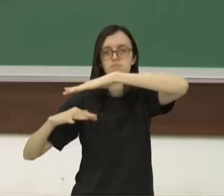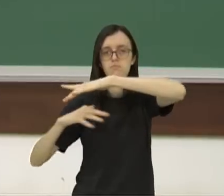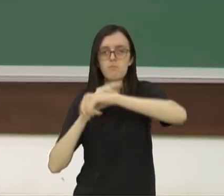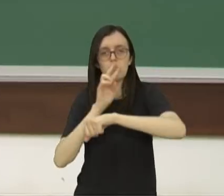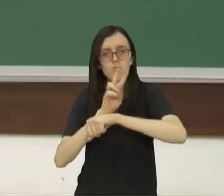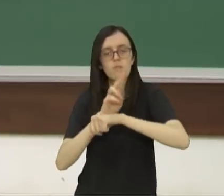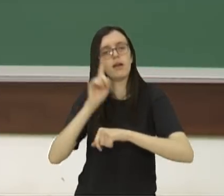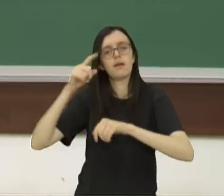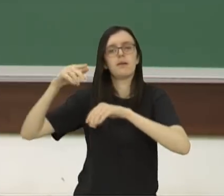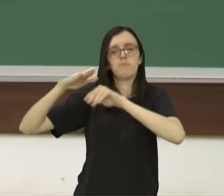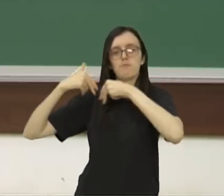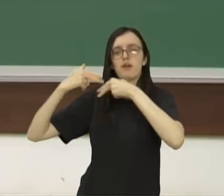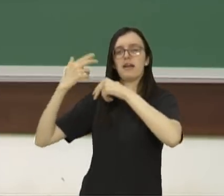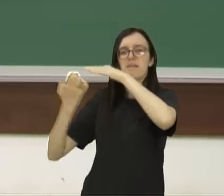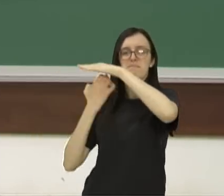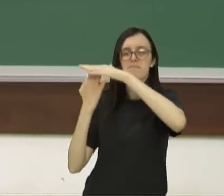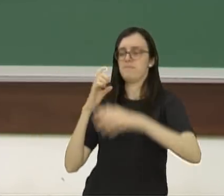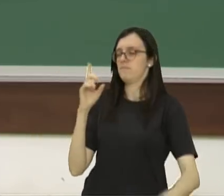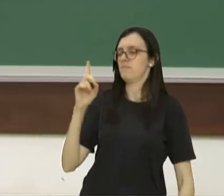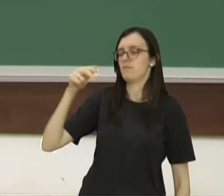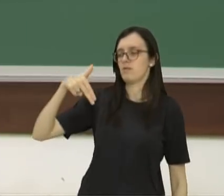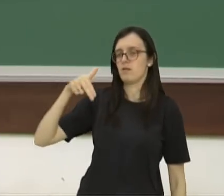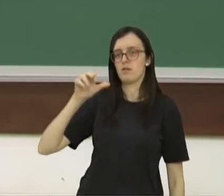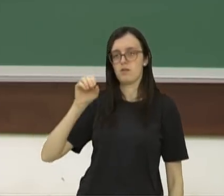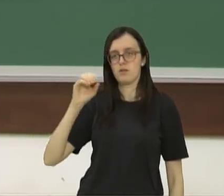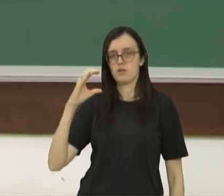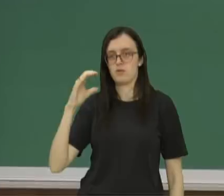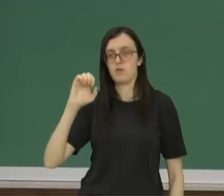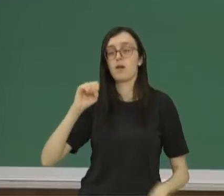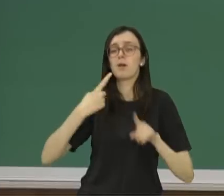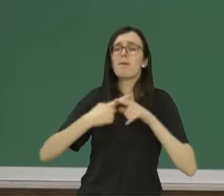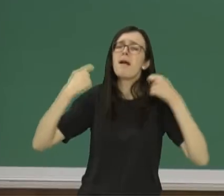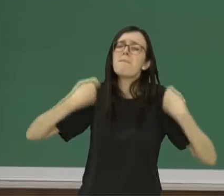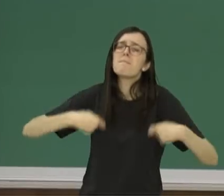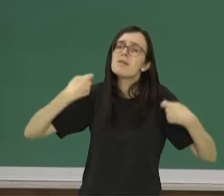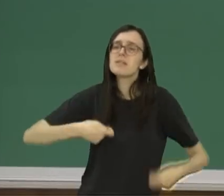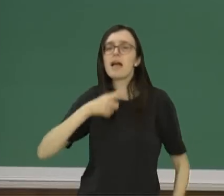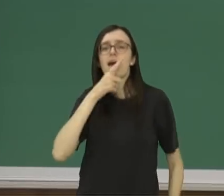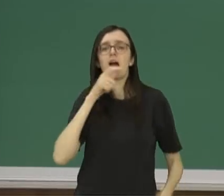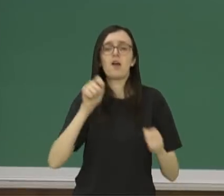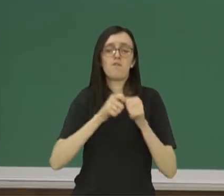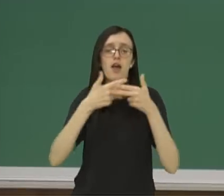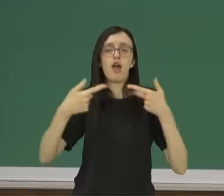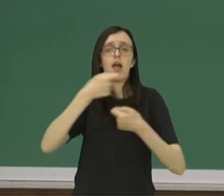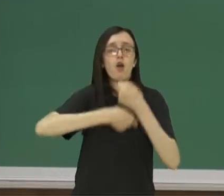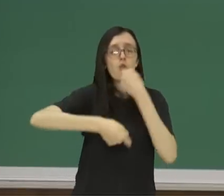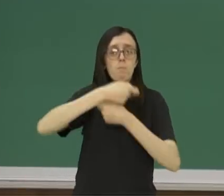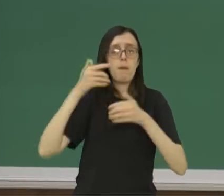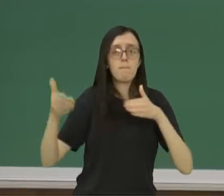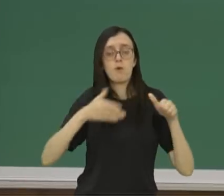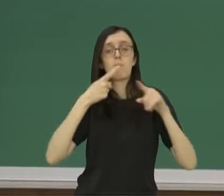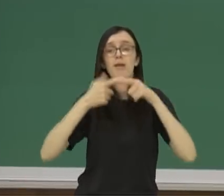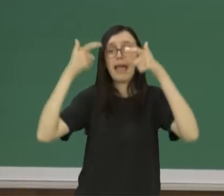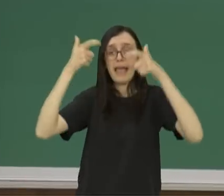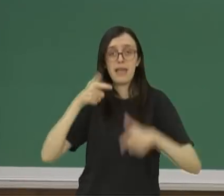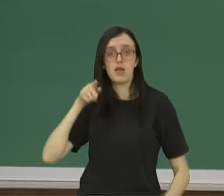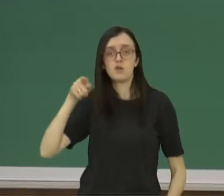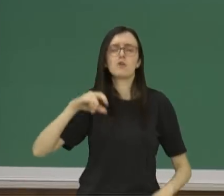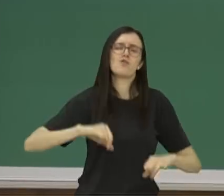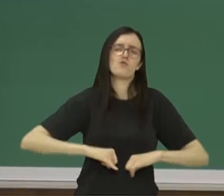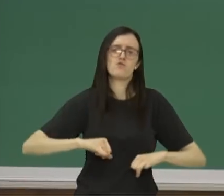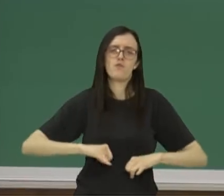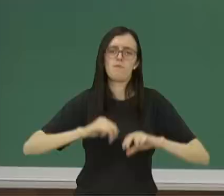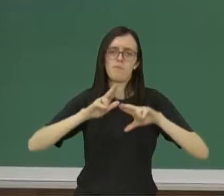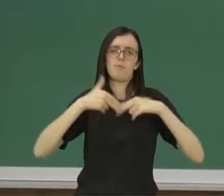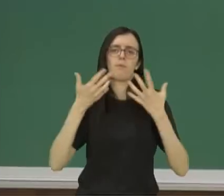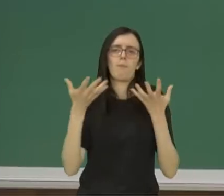da Denox, né? Por quê? Porque eles precisam da água ali para as atividades econômicas, porque é uma região que sofre com